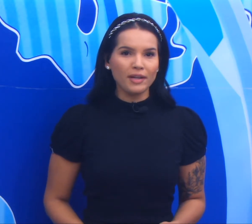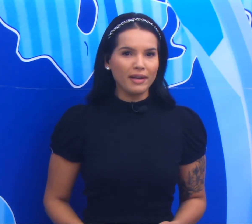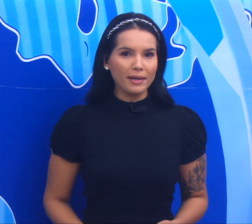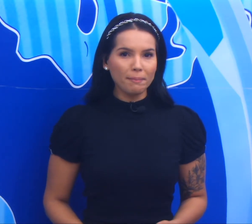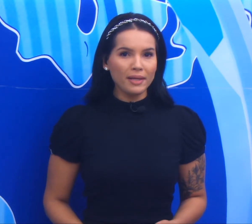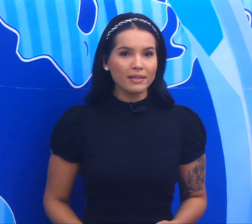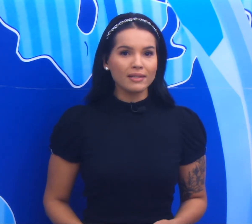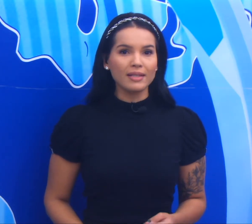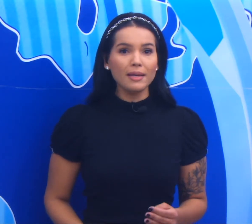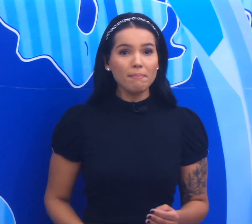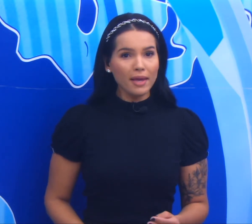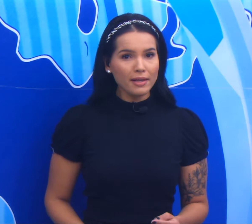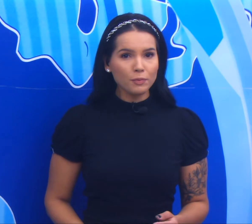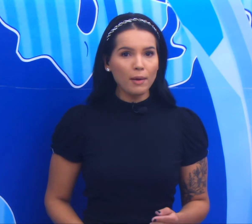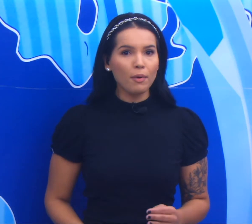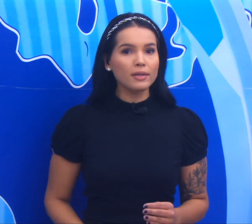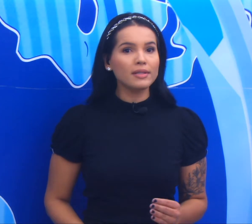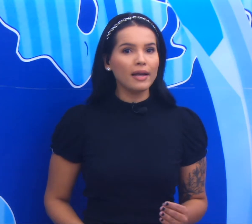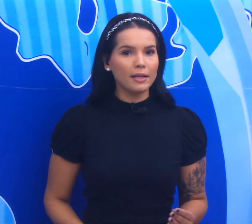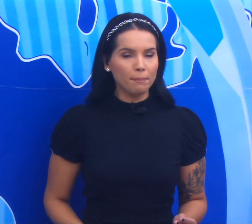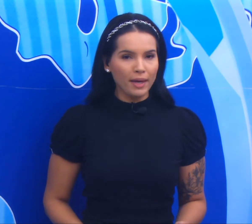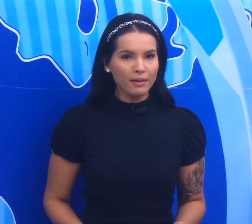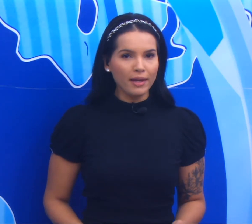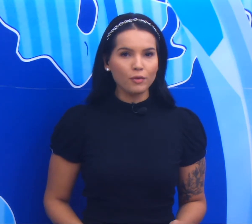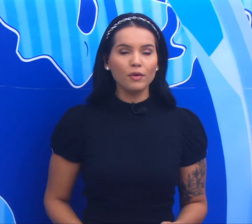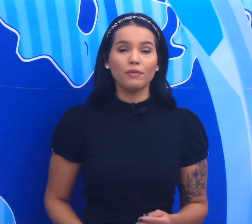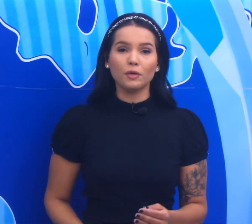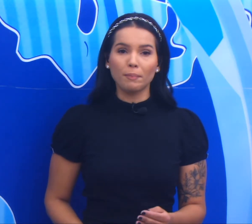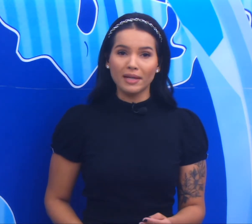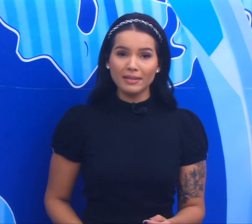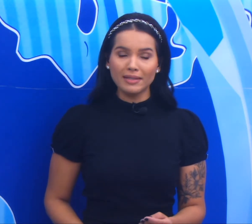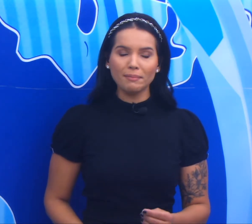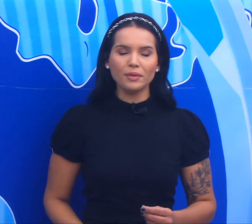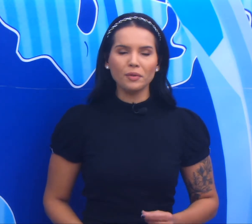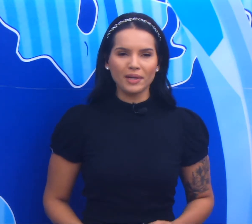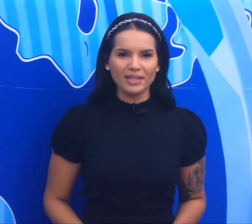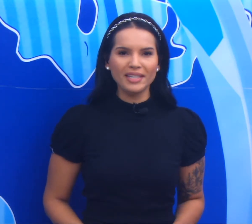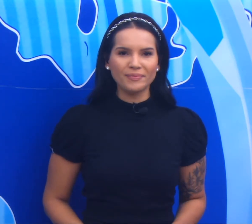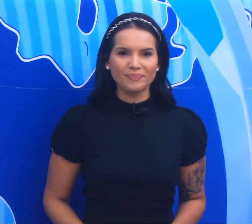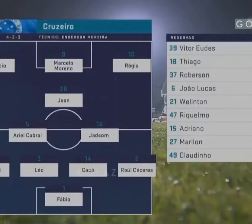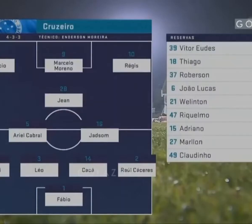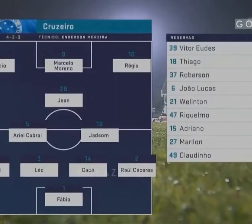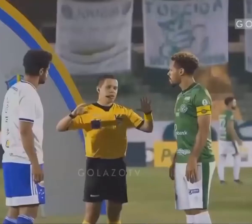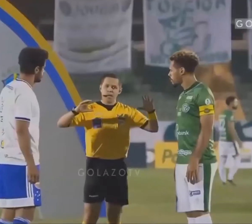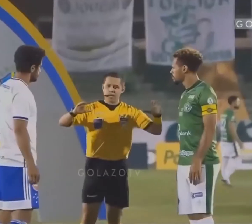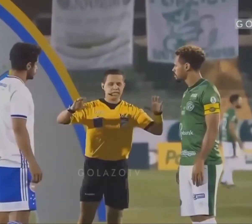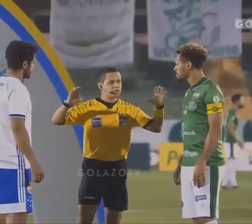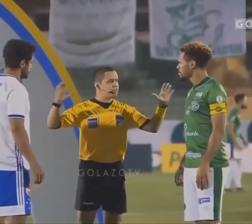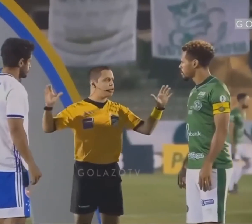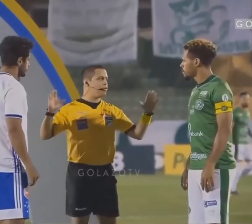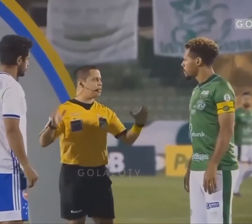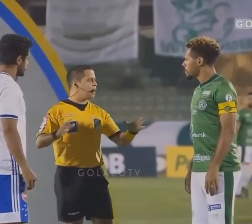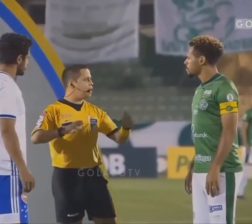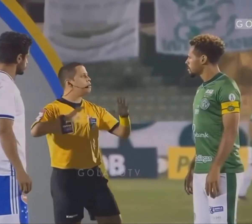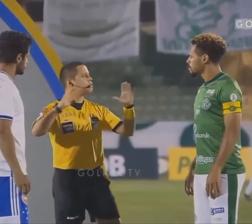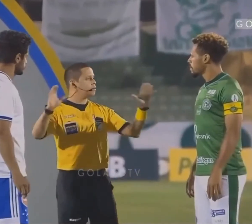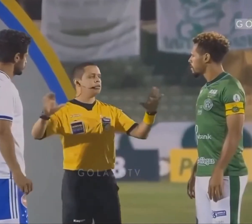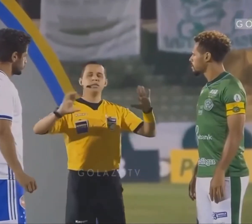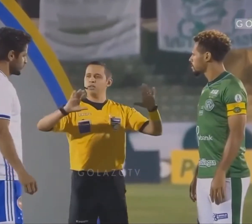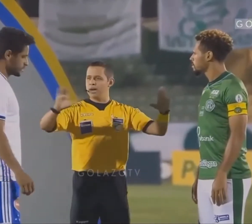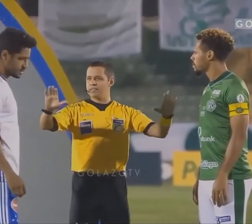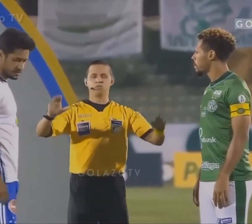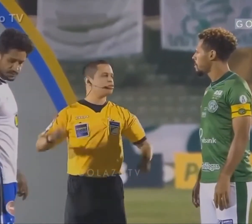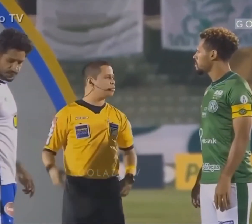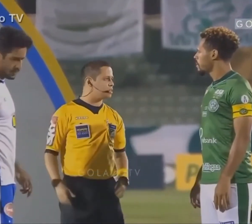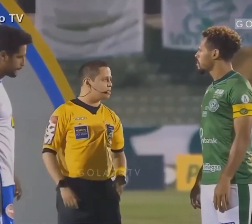o time foi até Campinas e mesmo após sair perdendo, virou para cima do Guarani. Guarani e Cruzeiro fizeram um